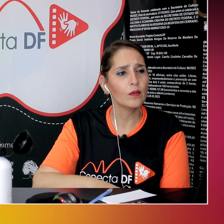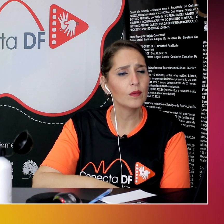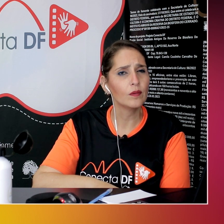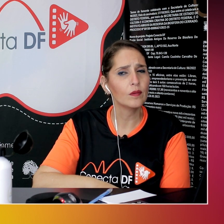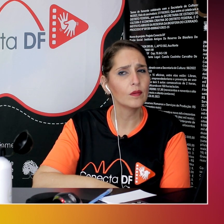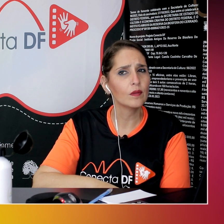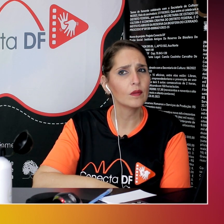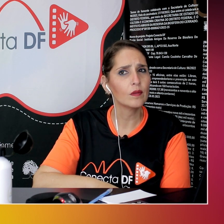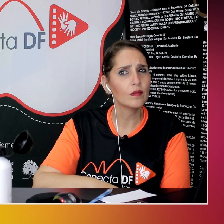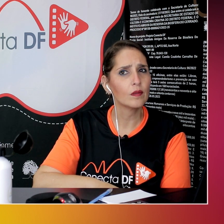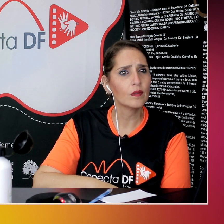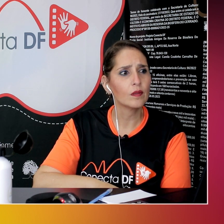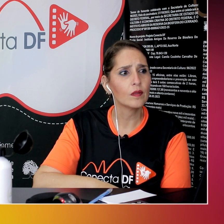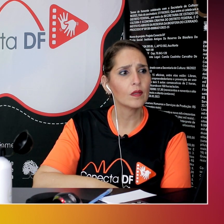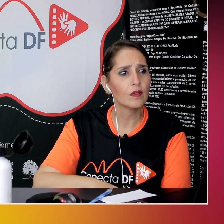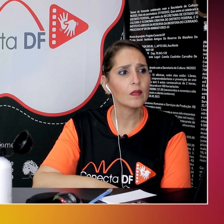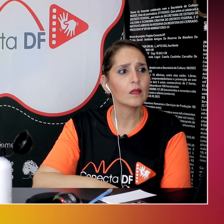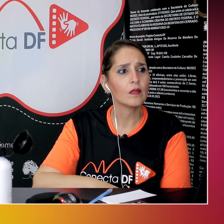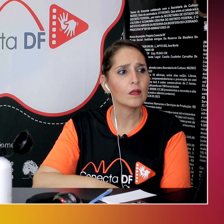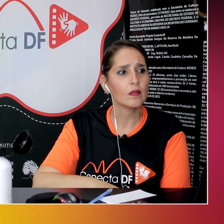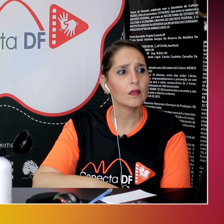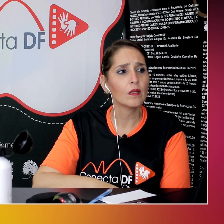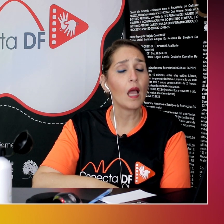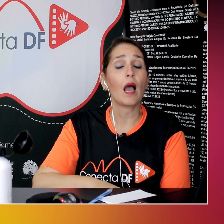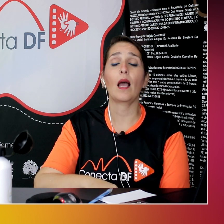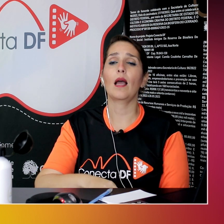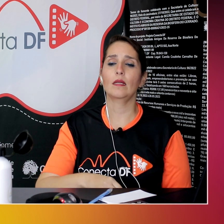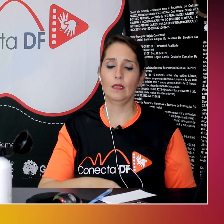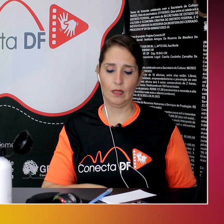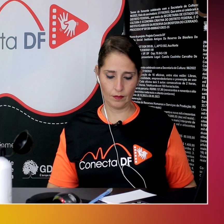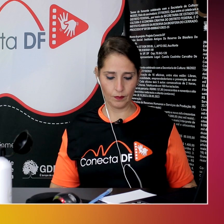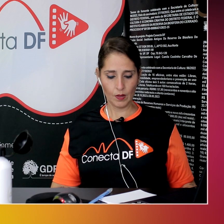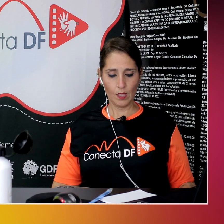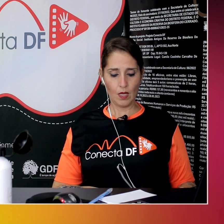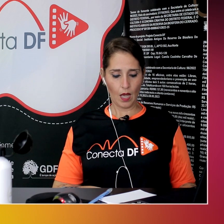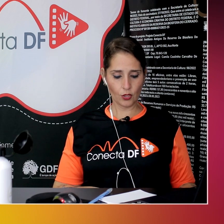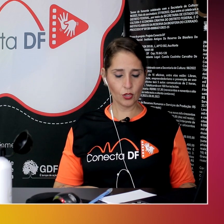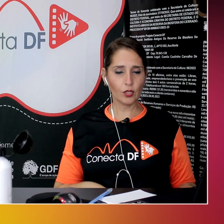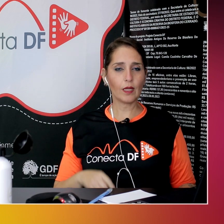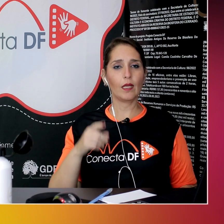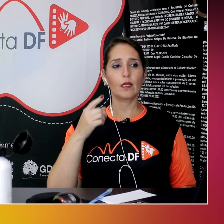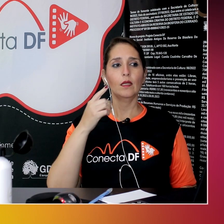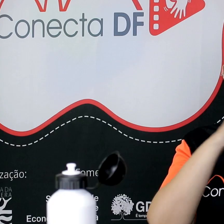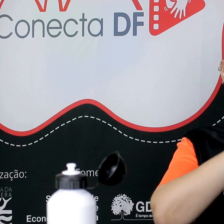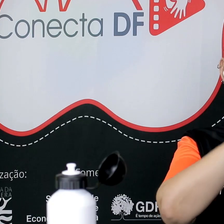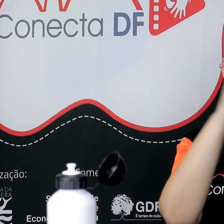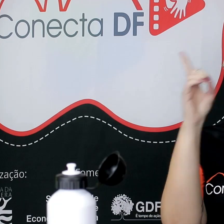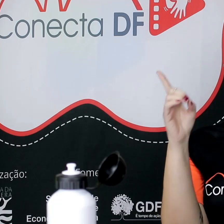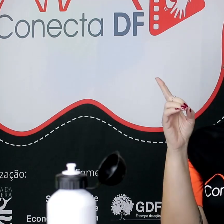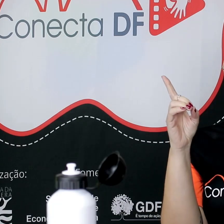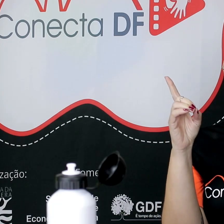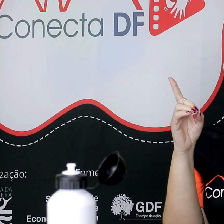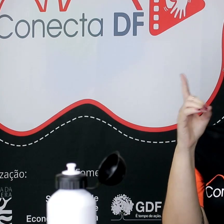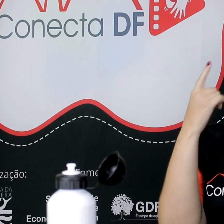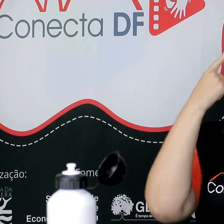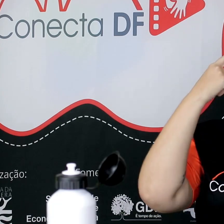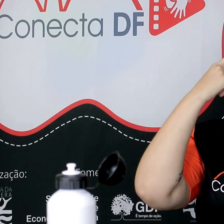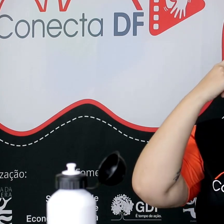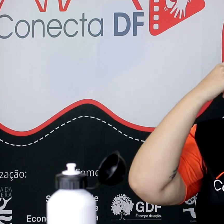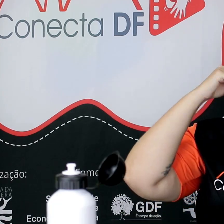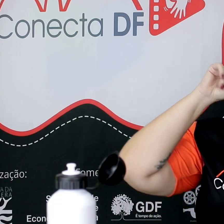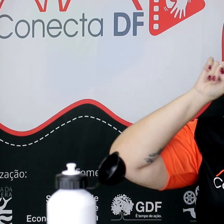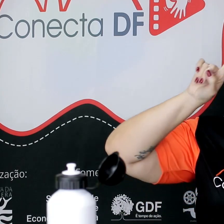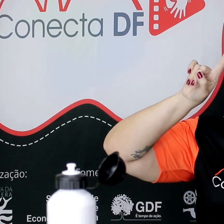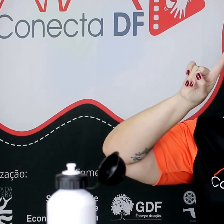qual? Dia e todo dia. Ah, sim. A gente tem dia